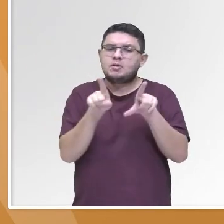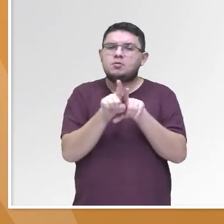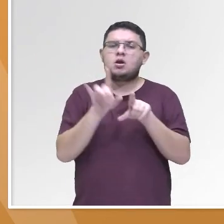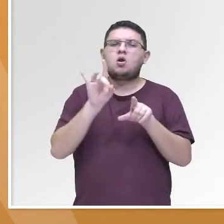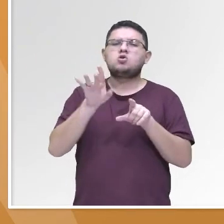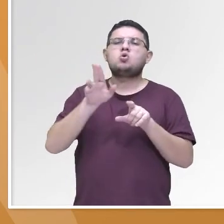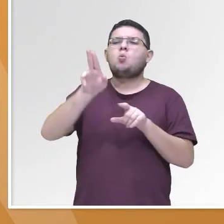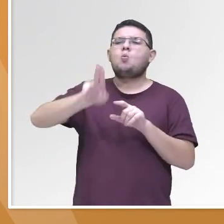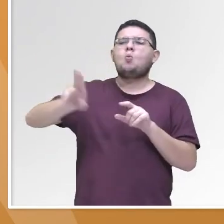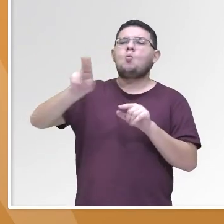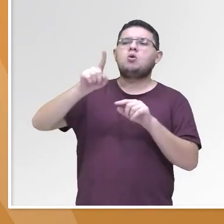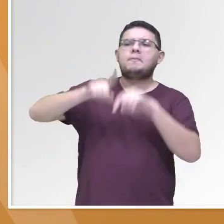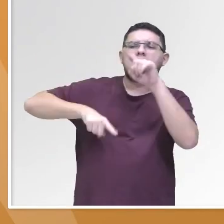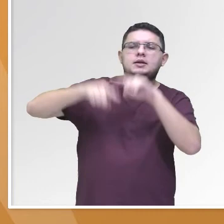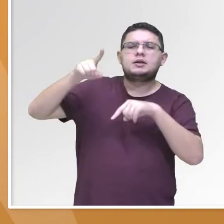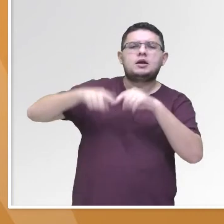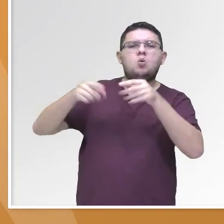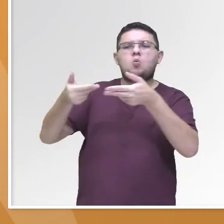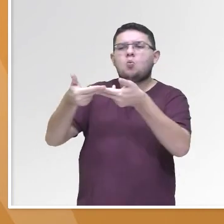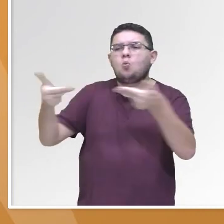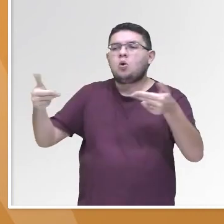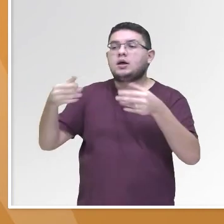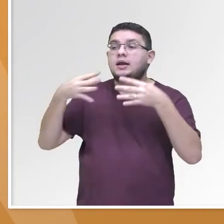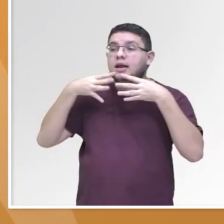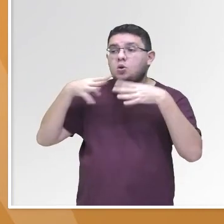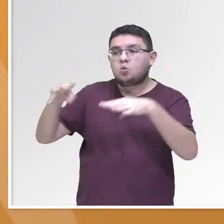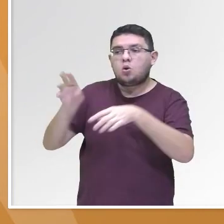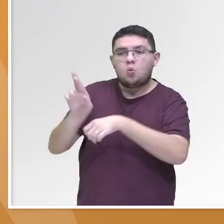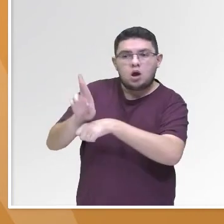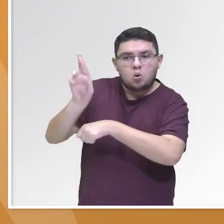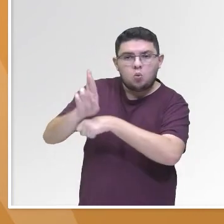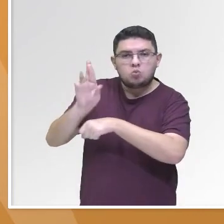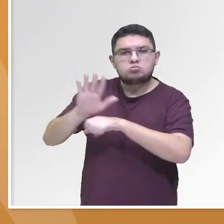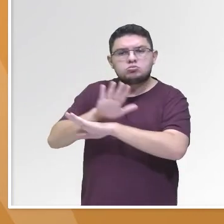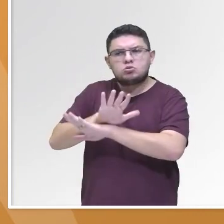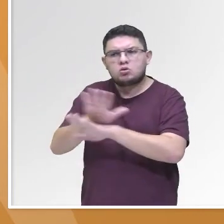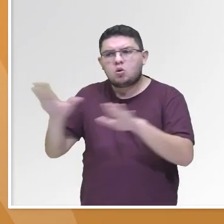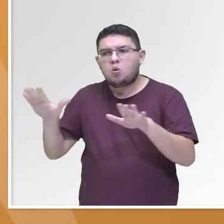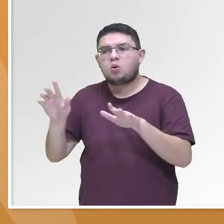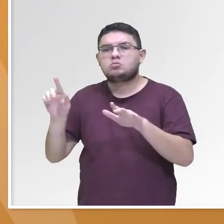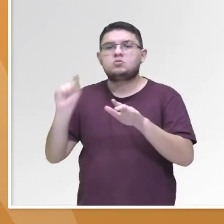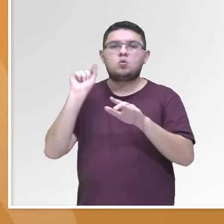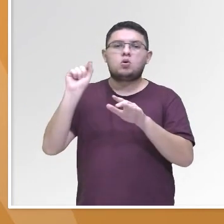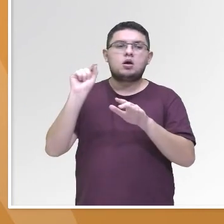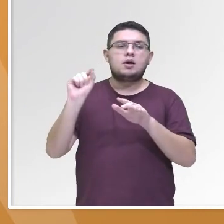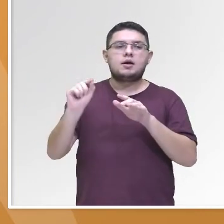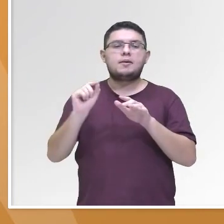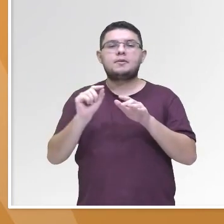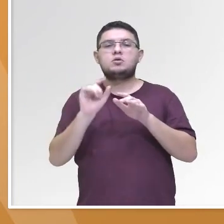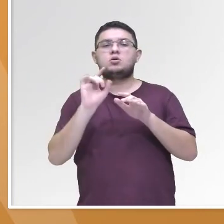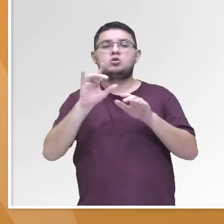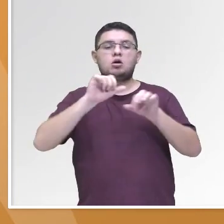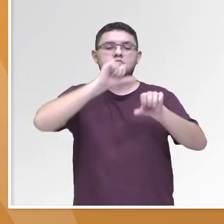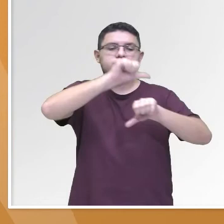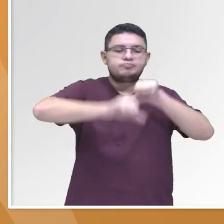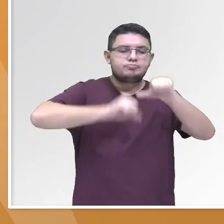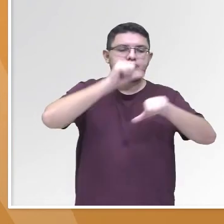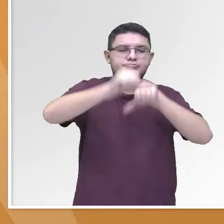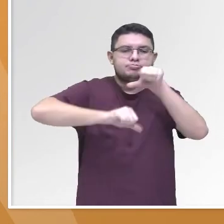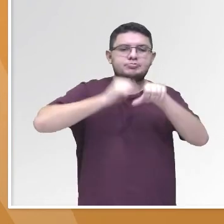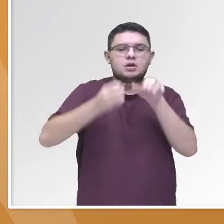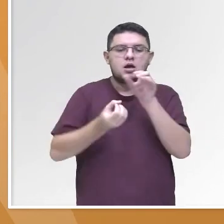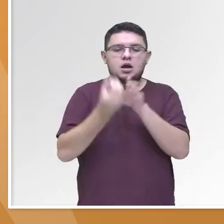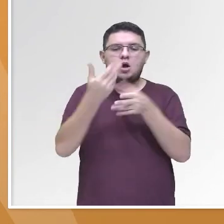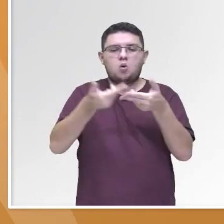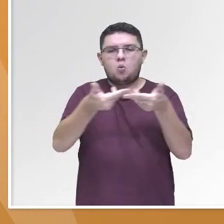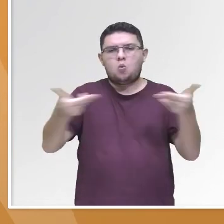ali a matéria-prima, utilizar a natureza como moeda de troca e não preservar a natureza, né? Assim a gente